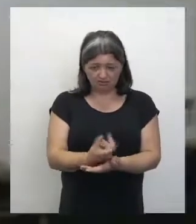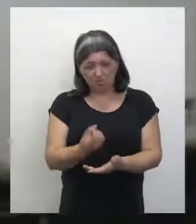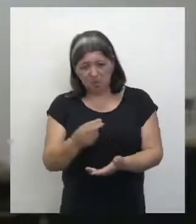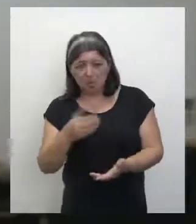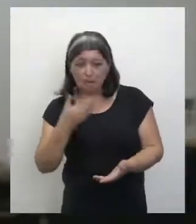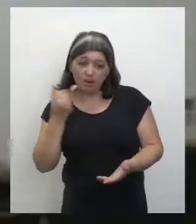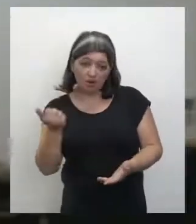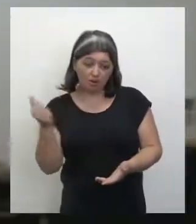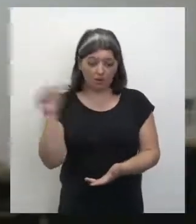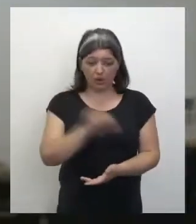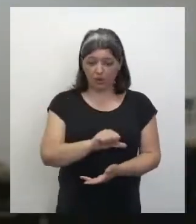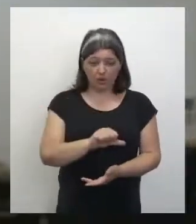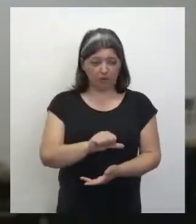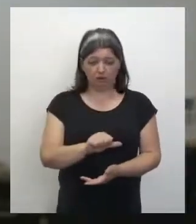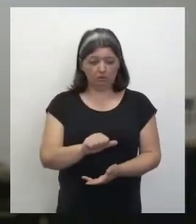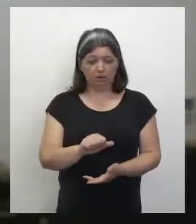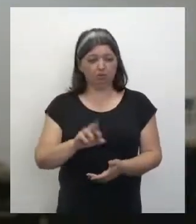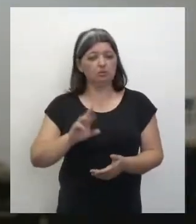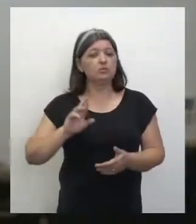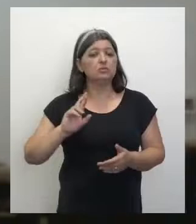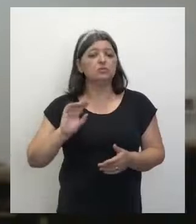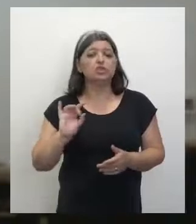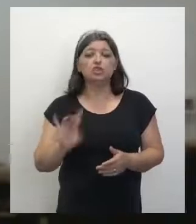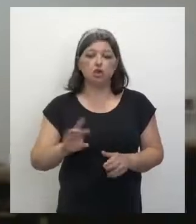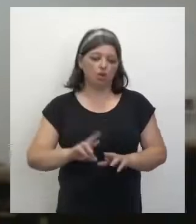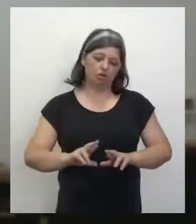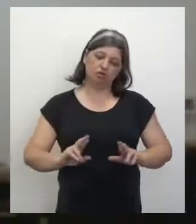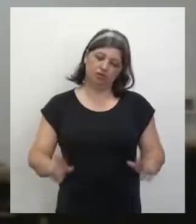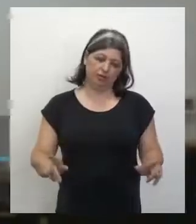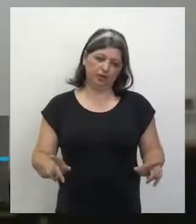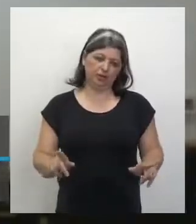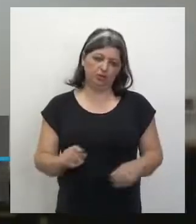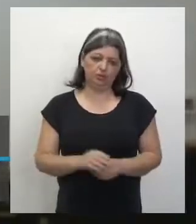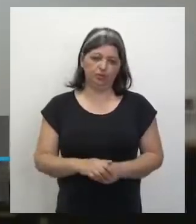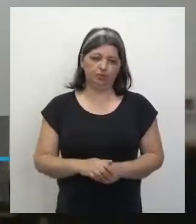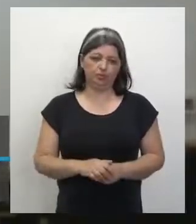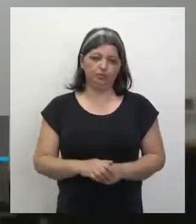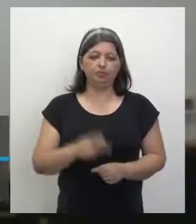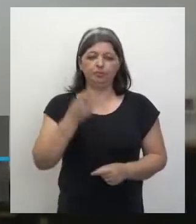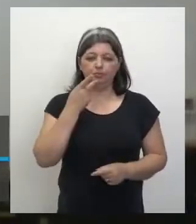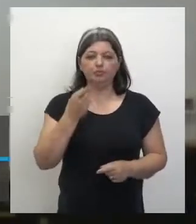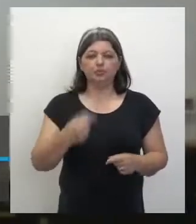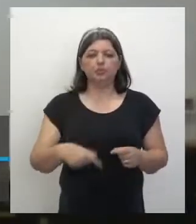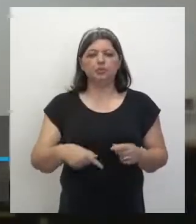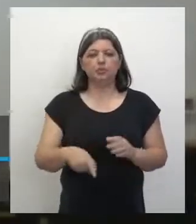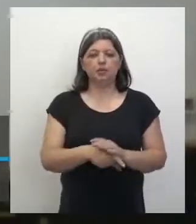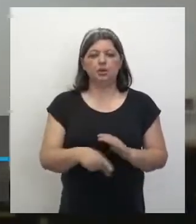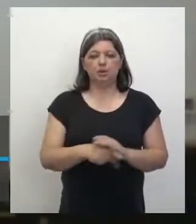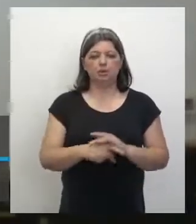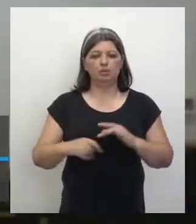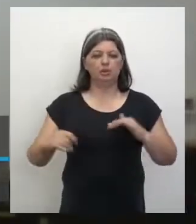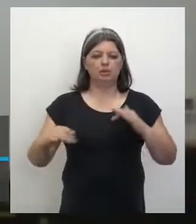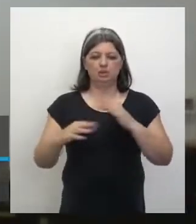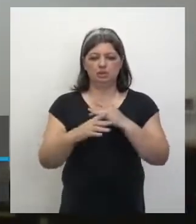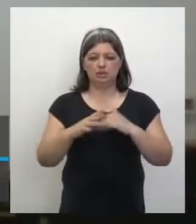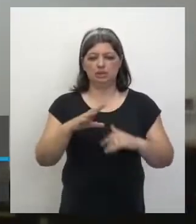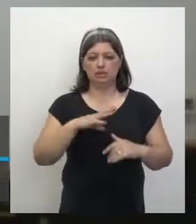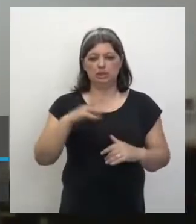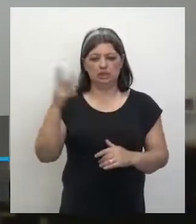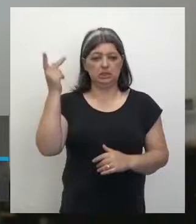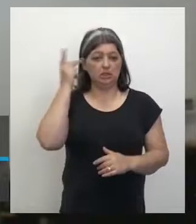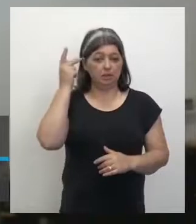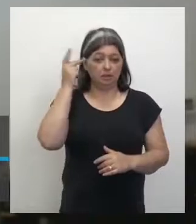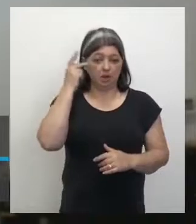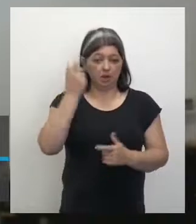é simplesmente o diferente, tá? Então, eu falo assim até para você aí, Thiago, que mora numa grande cidade, né, como São Paulo,